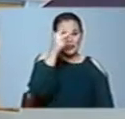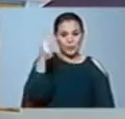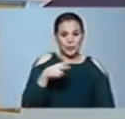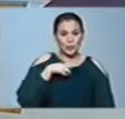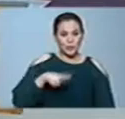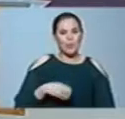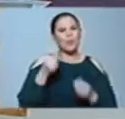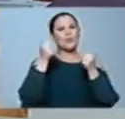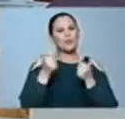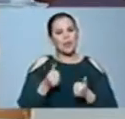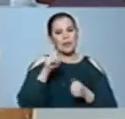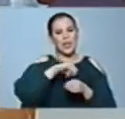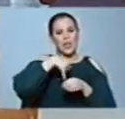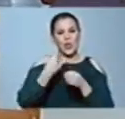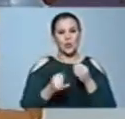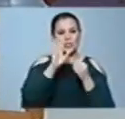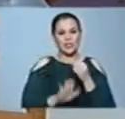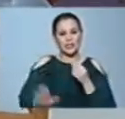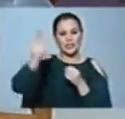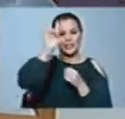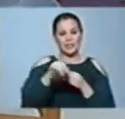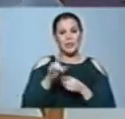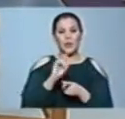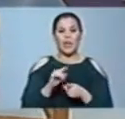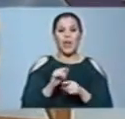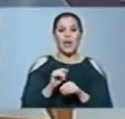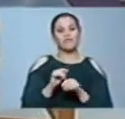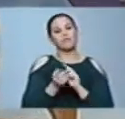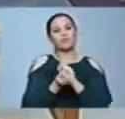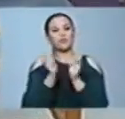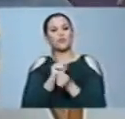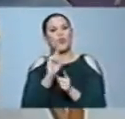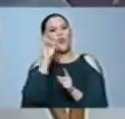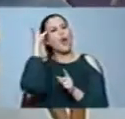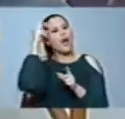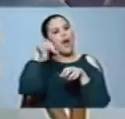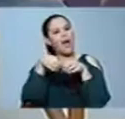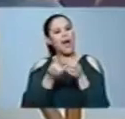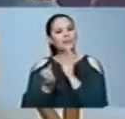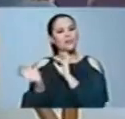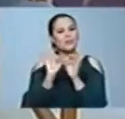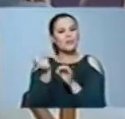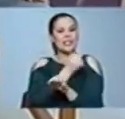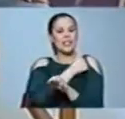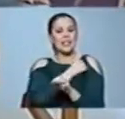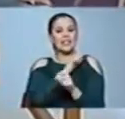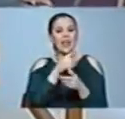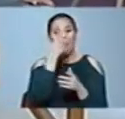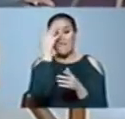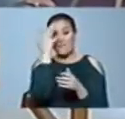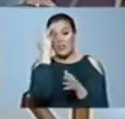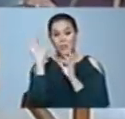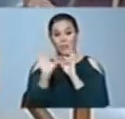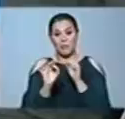entre outros temas nacionais depois ele trouxe uma lusa que num caso que foi em casa design to a chuva era fácil fazer uma